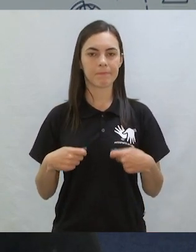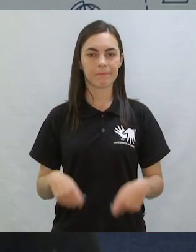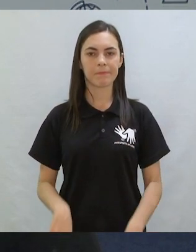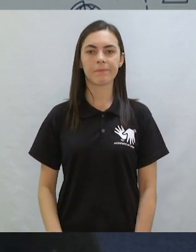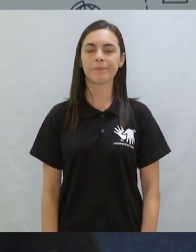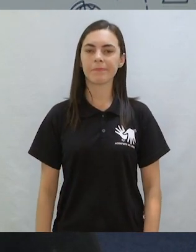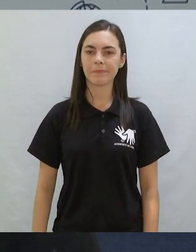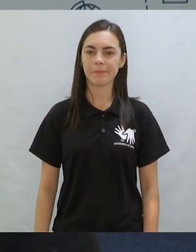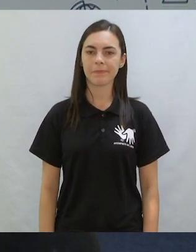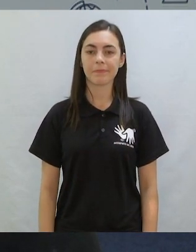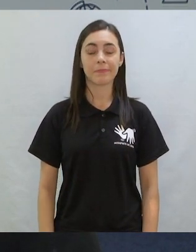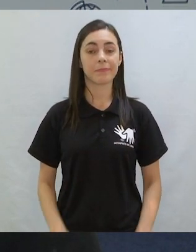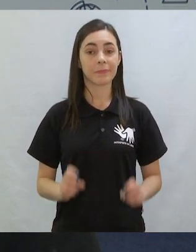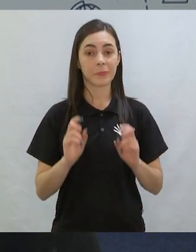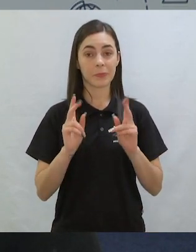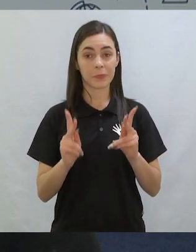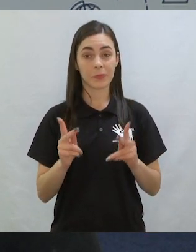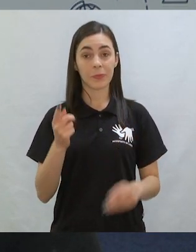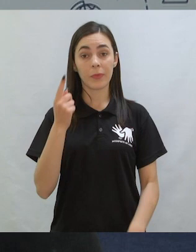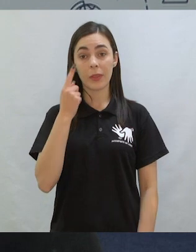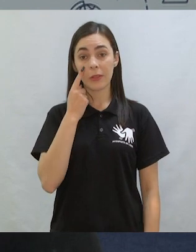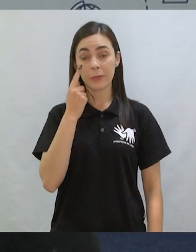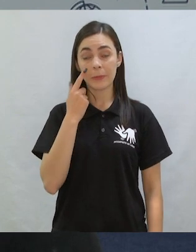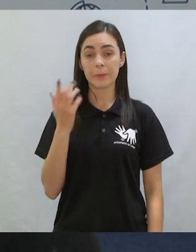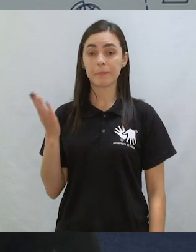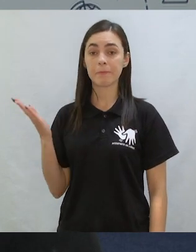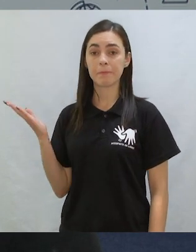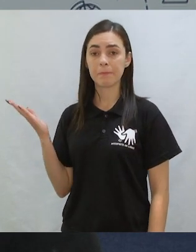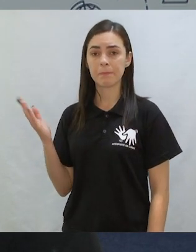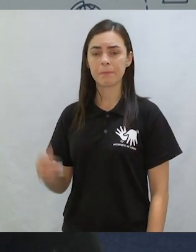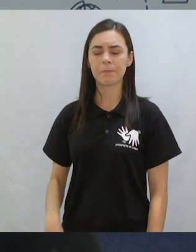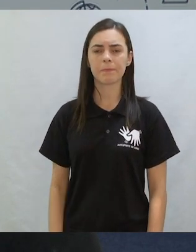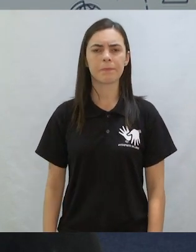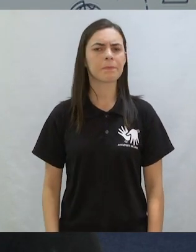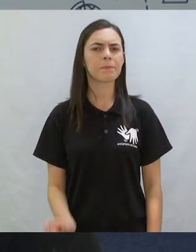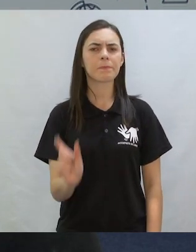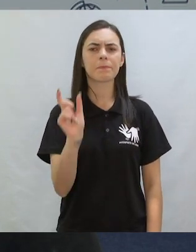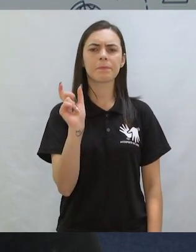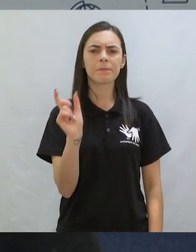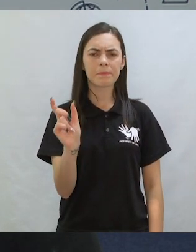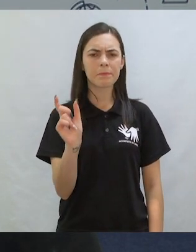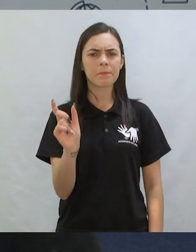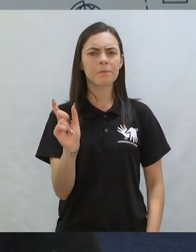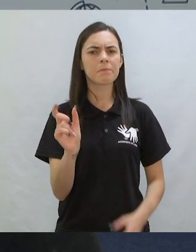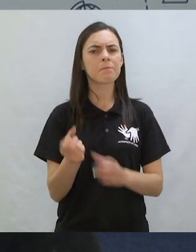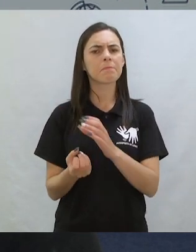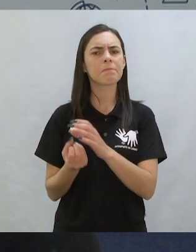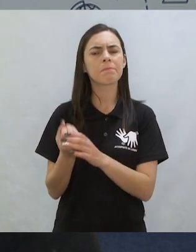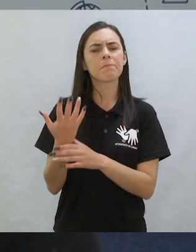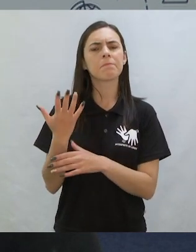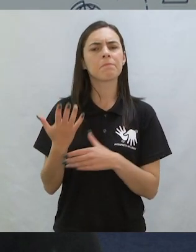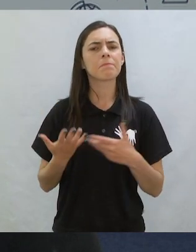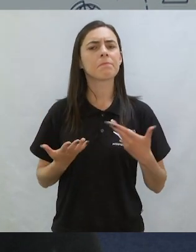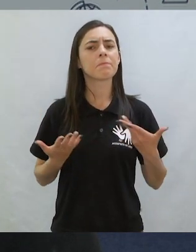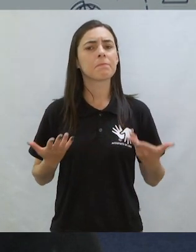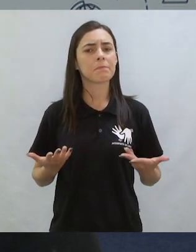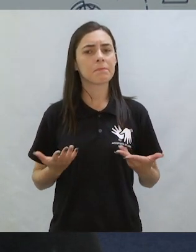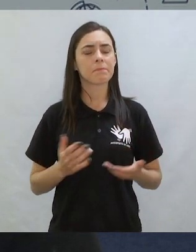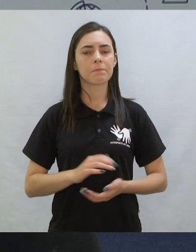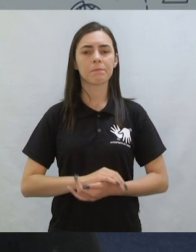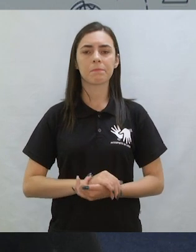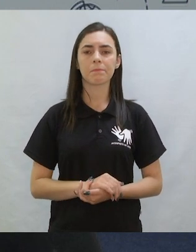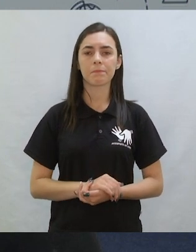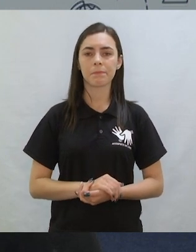10. Muito bem, então vejam lá. Que palavra